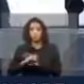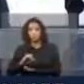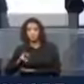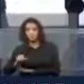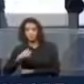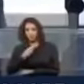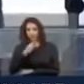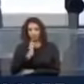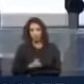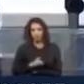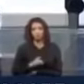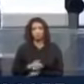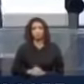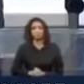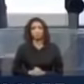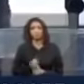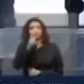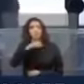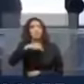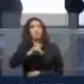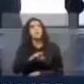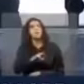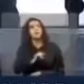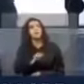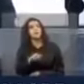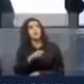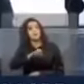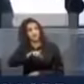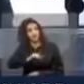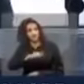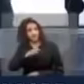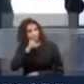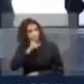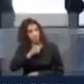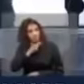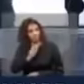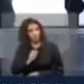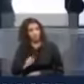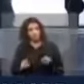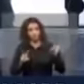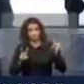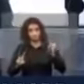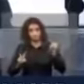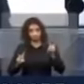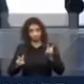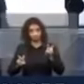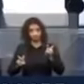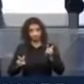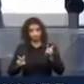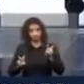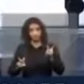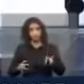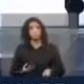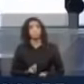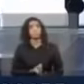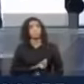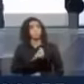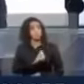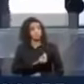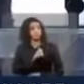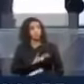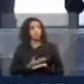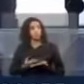a doutora civilista Maria Helena Diniz o interpreta do seguinte modo, abre aspas, embora a vida se inicie